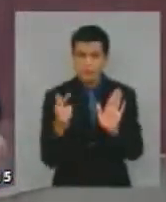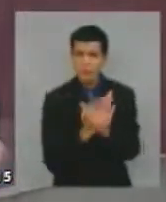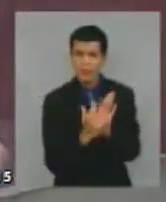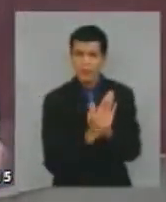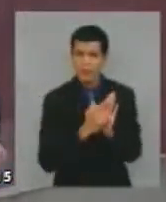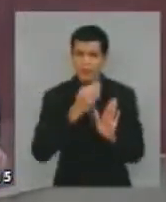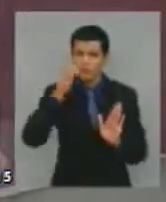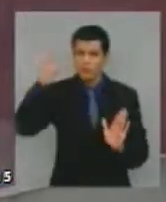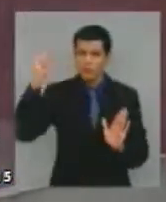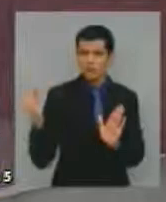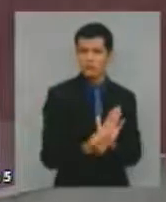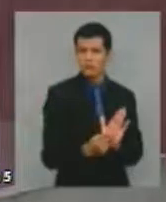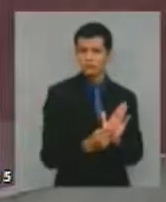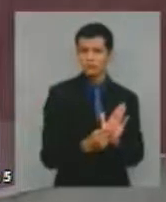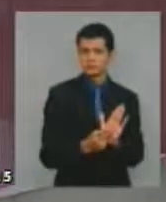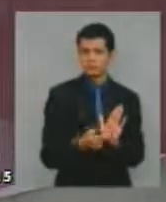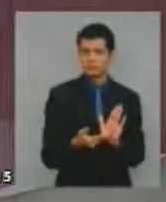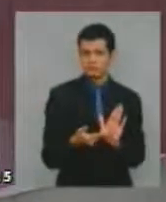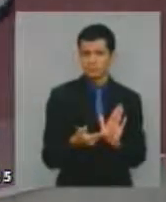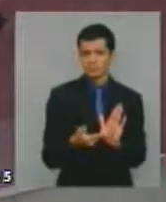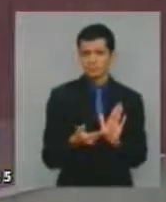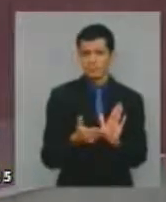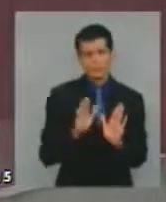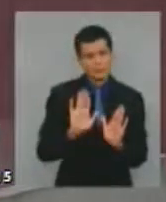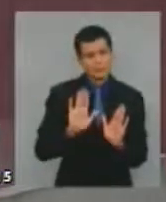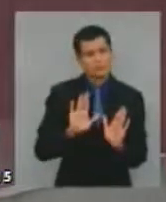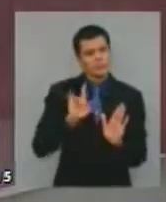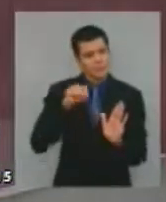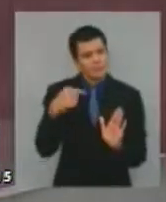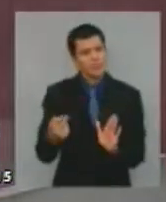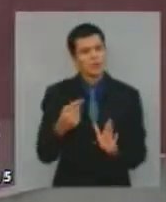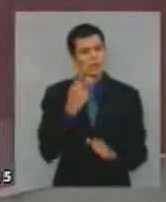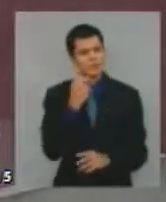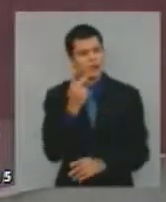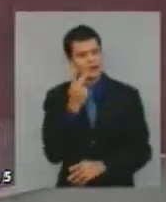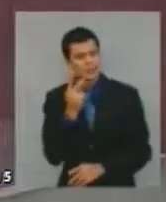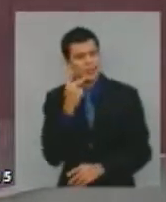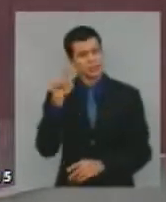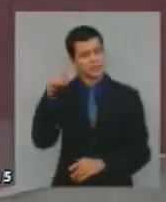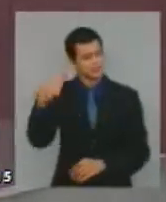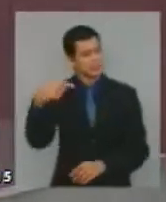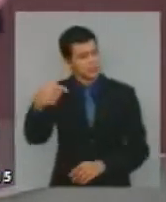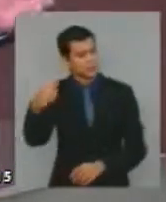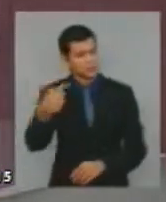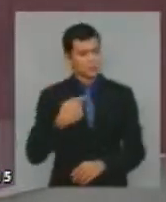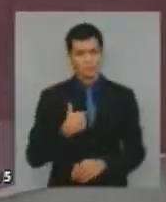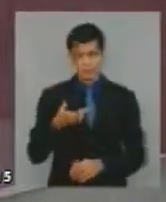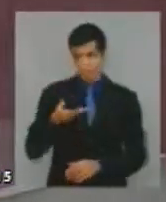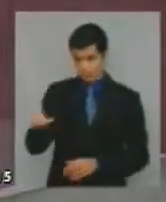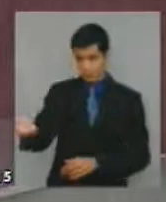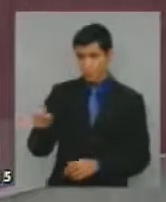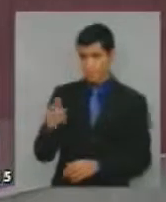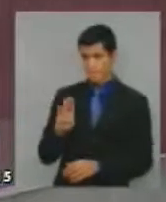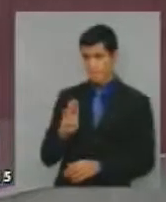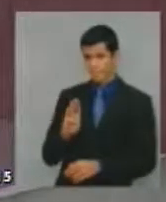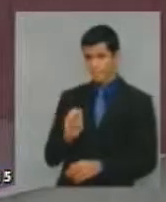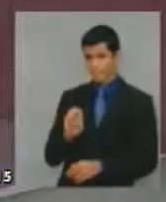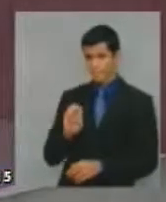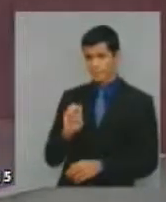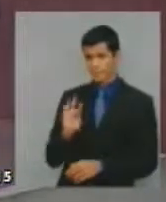falar de Fortaleza, já passo, ouço a deputada Beth Rose, antes de colocar os indicadores sobre